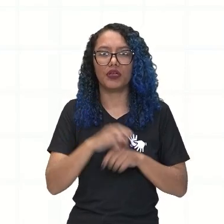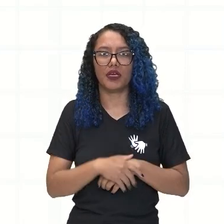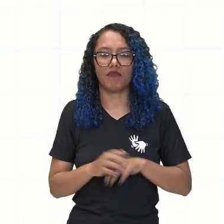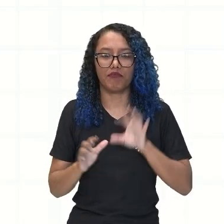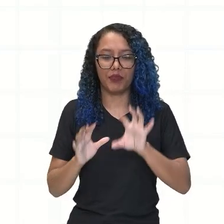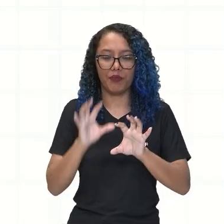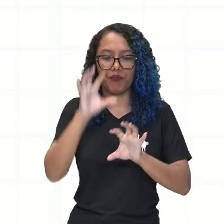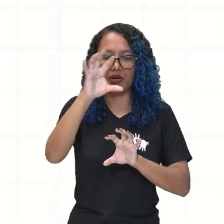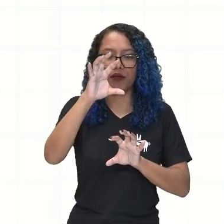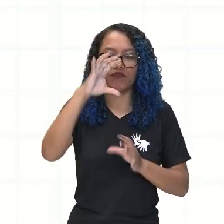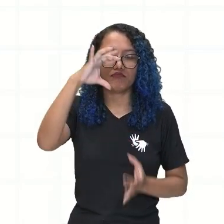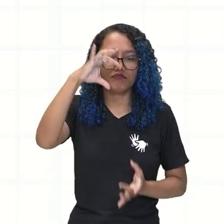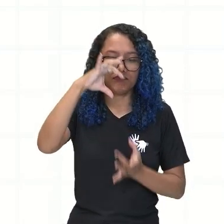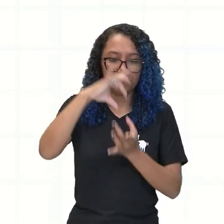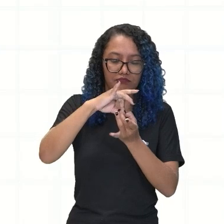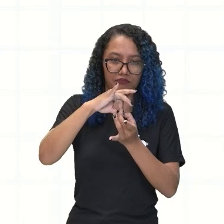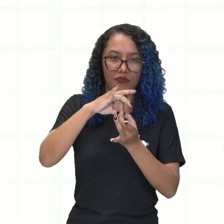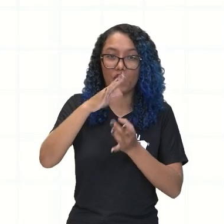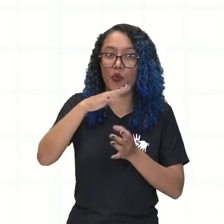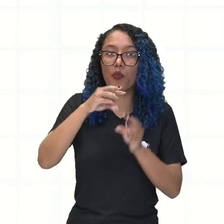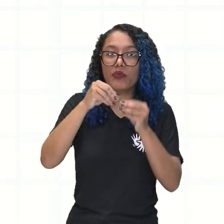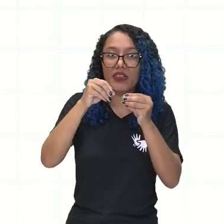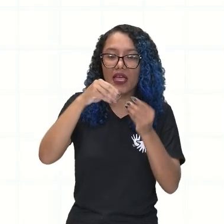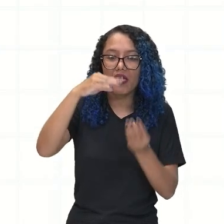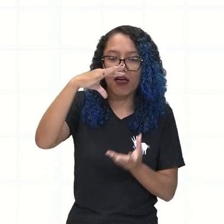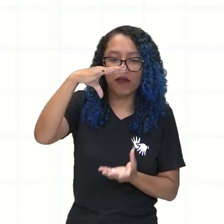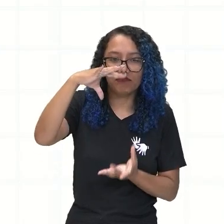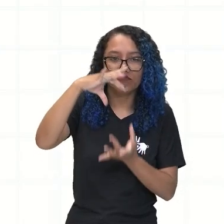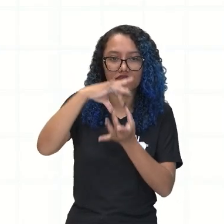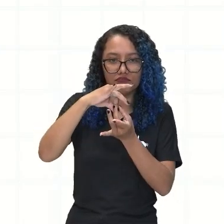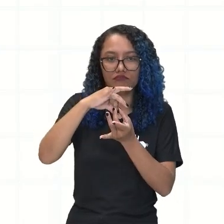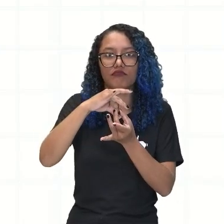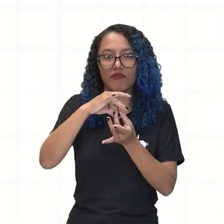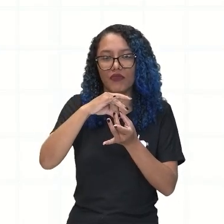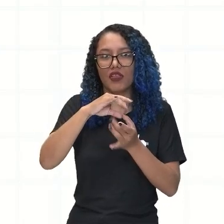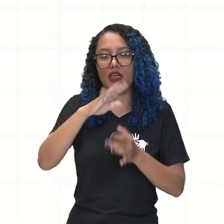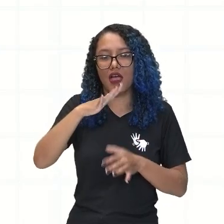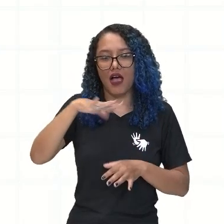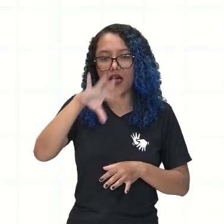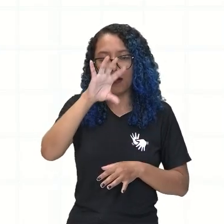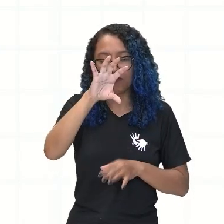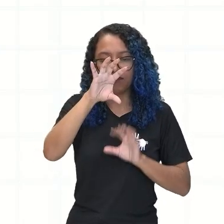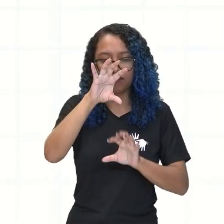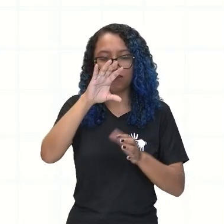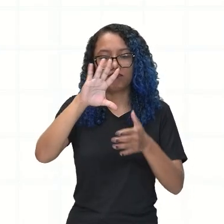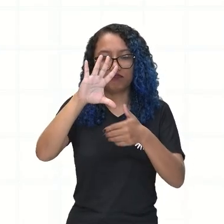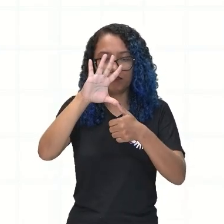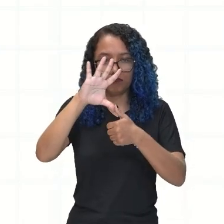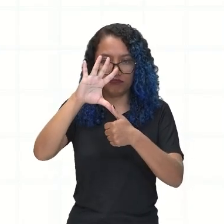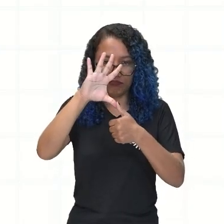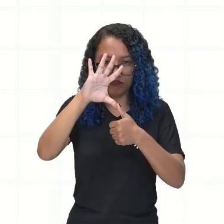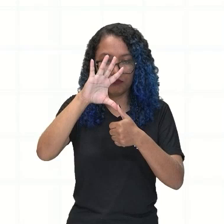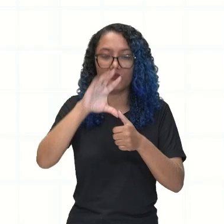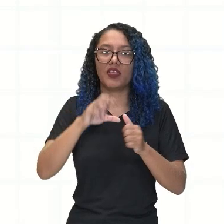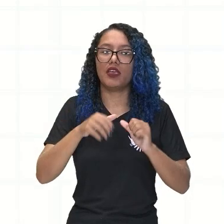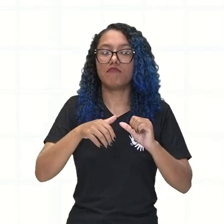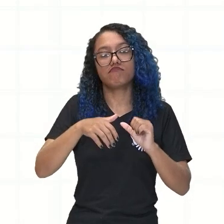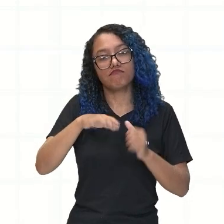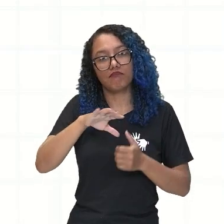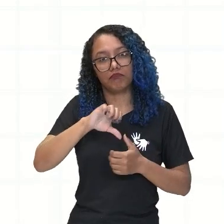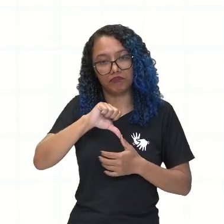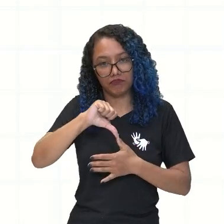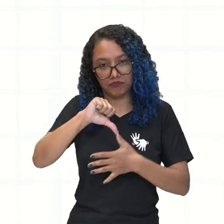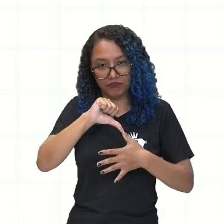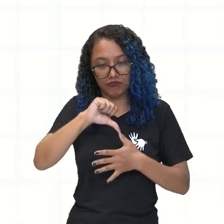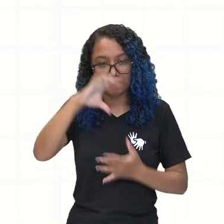terra que ligou os continentes da América do Norte à América do Sul, mais ou menos por volta desse tempo, como o